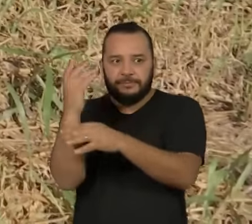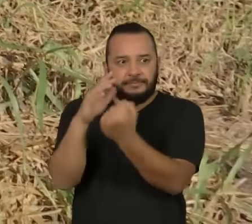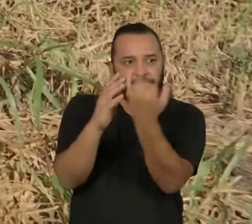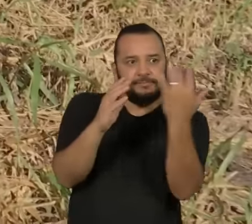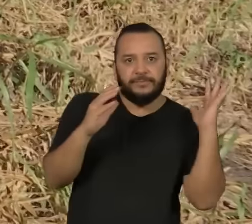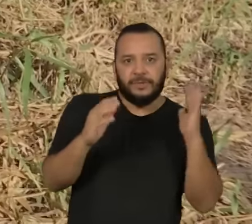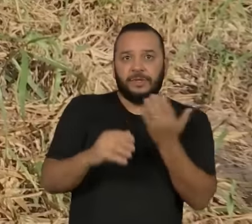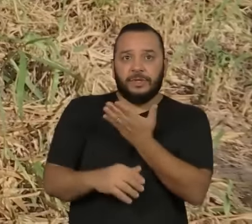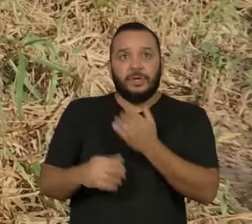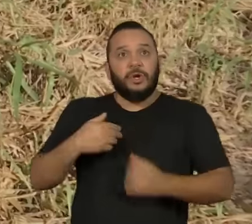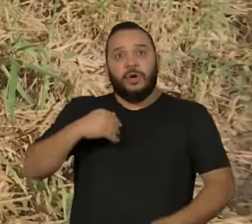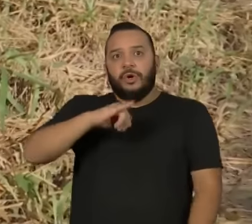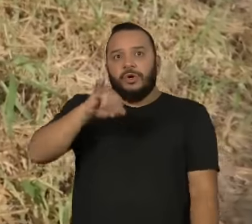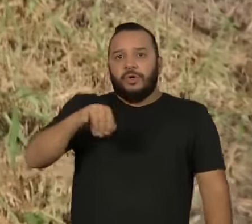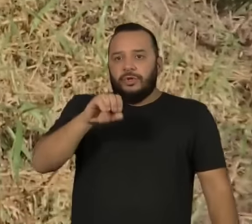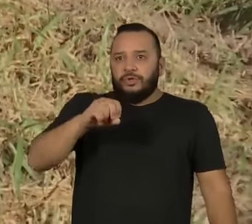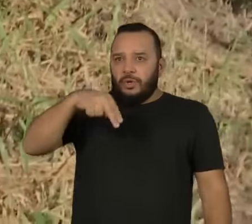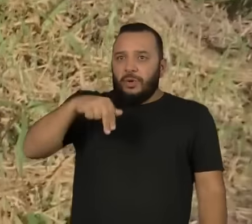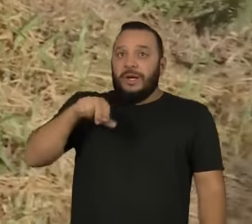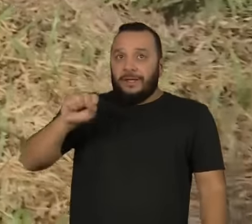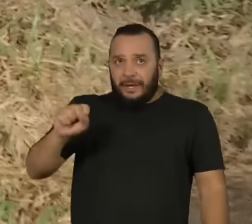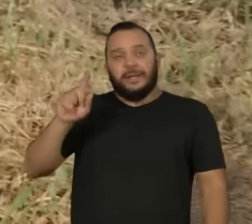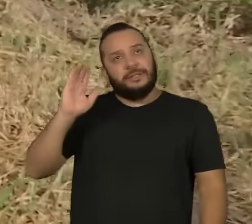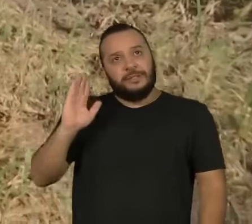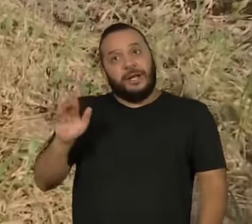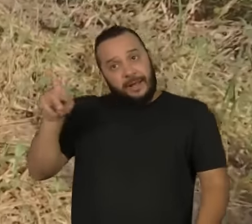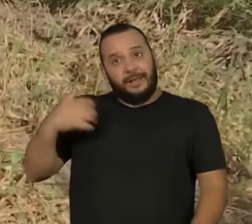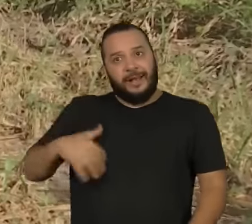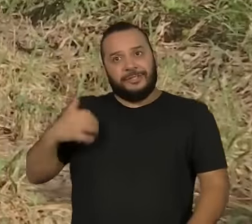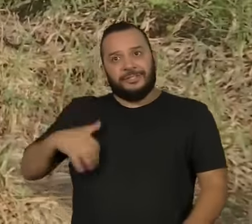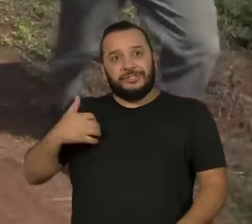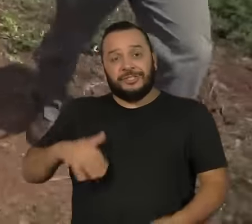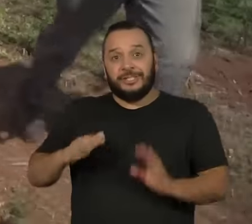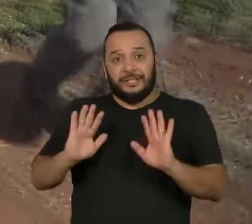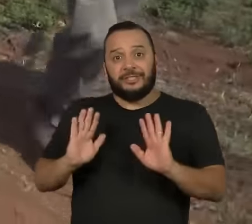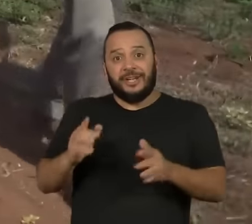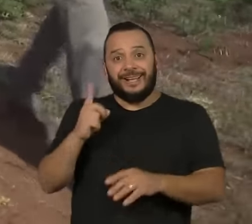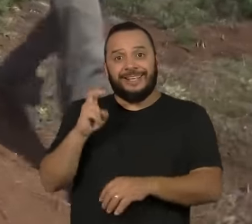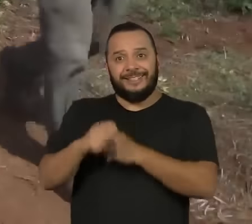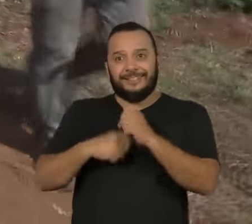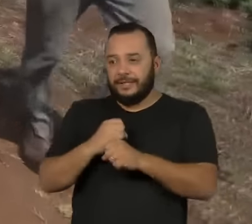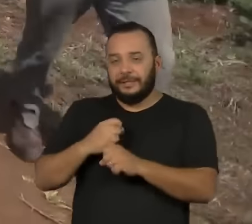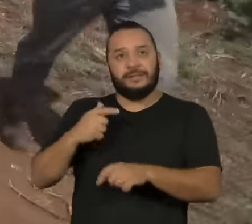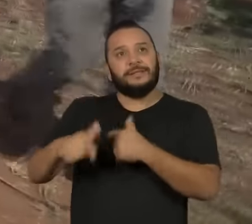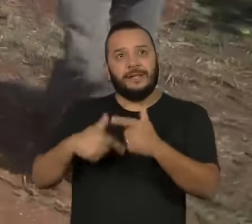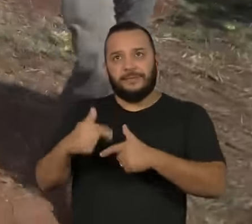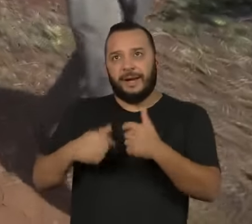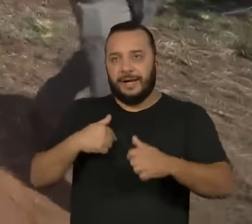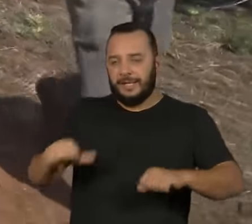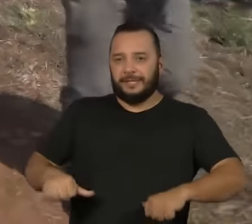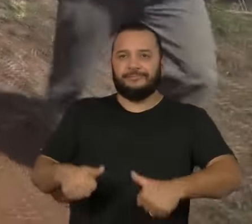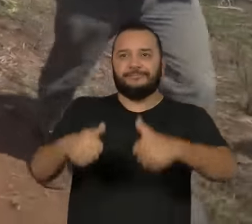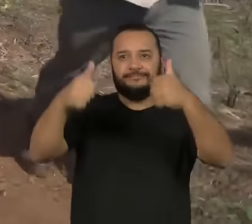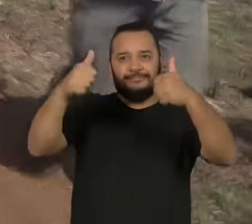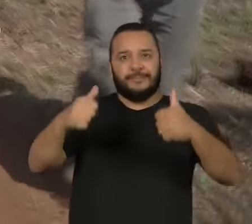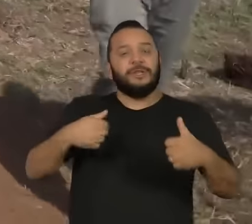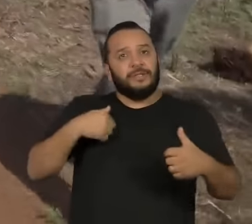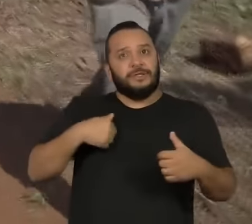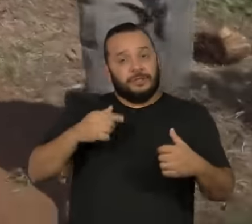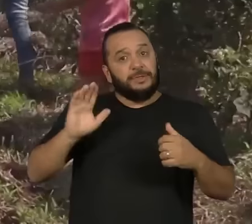criada há 45 anos. Há cerca de 15, a organização trabalha na recuperação florestal na província de